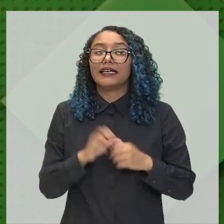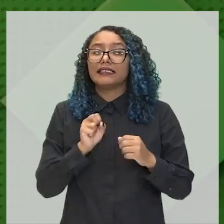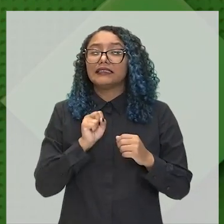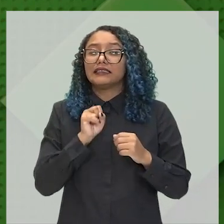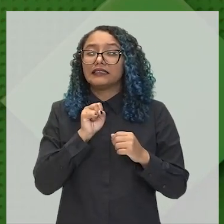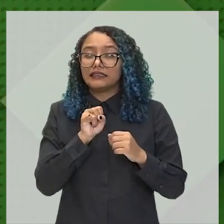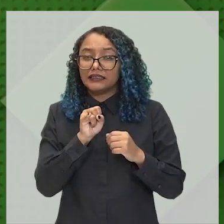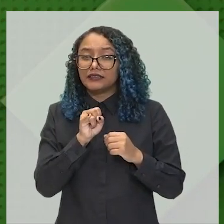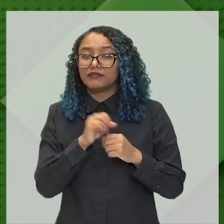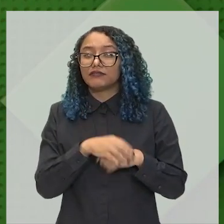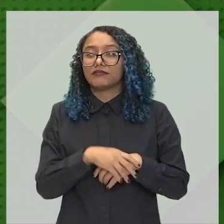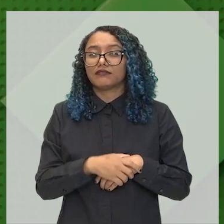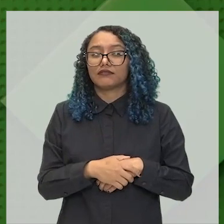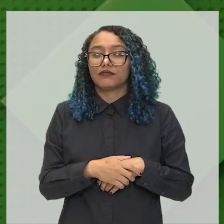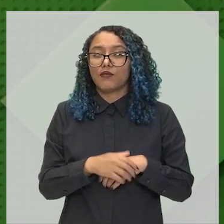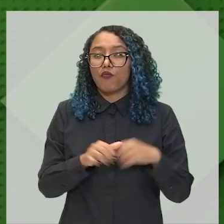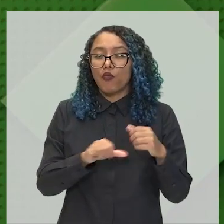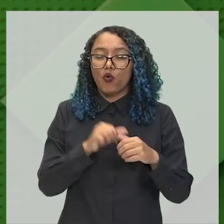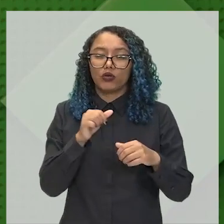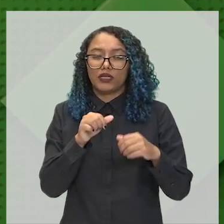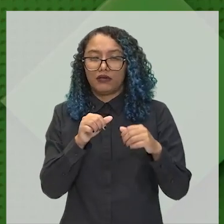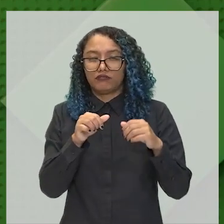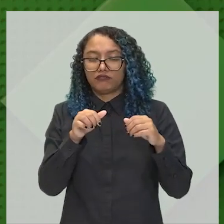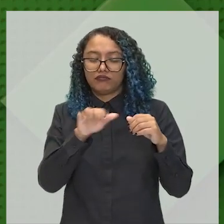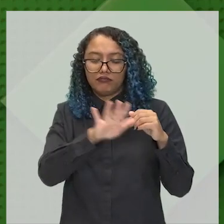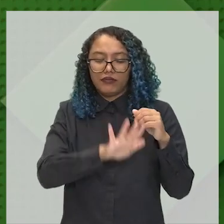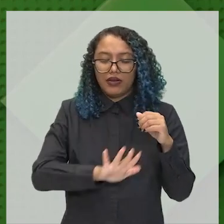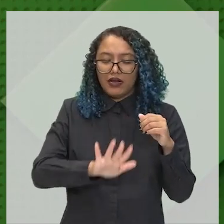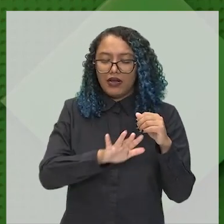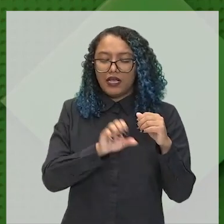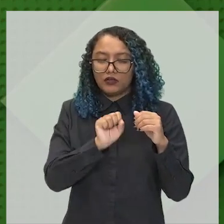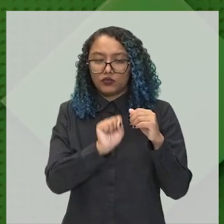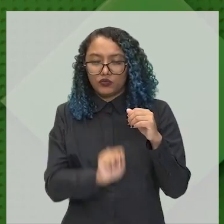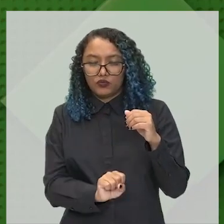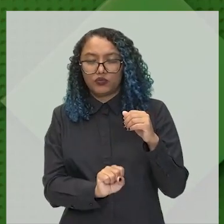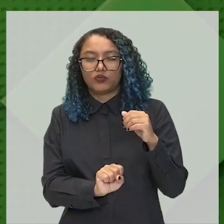vamos descendo ali no mapa do Brasil, vamos indo